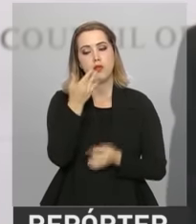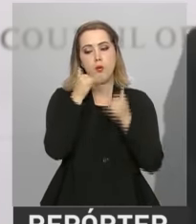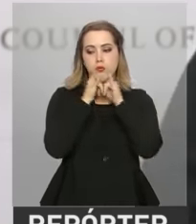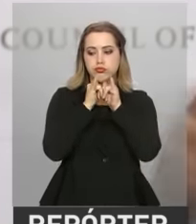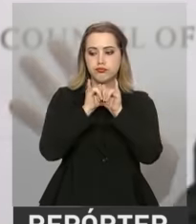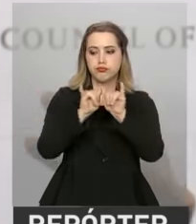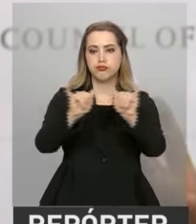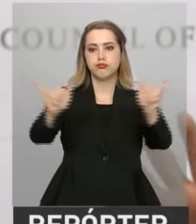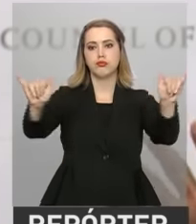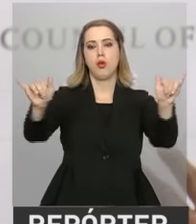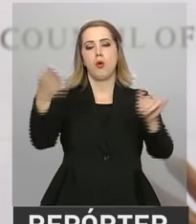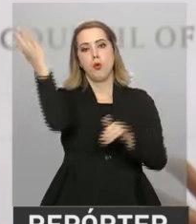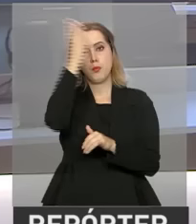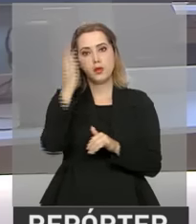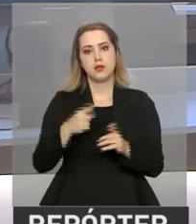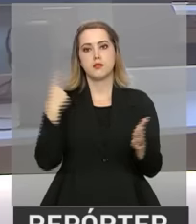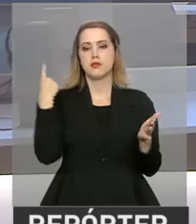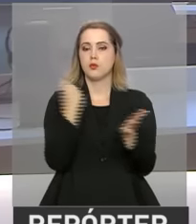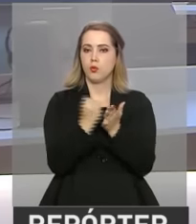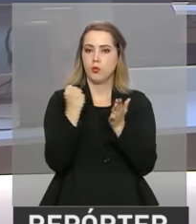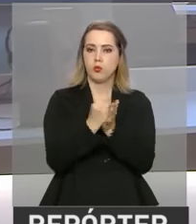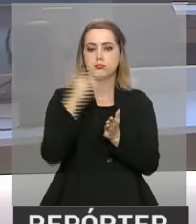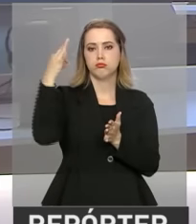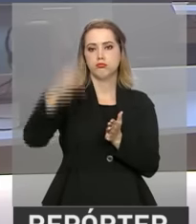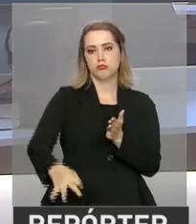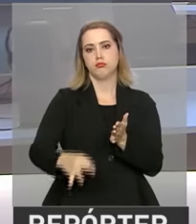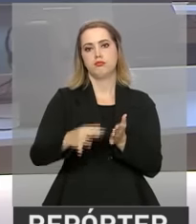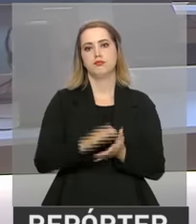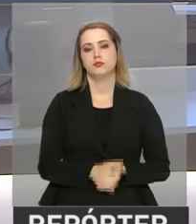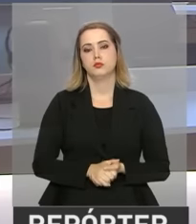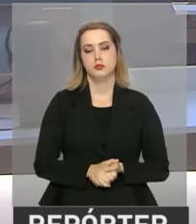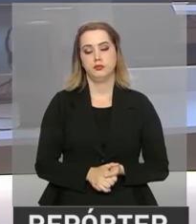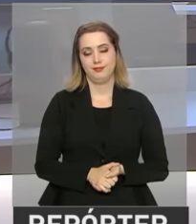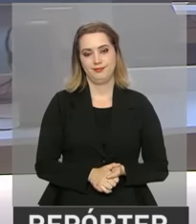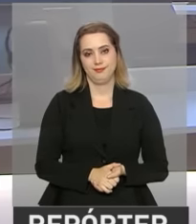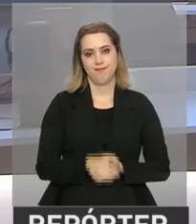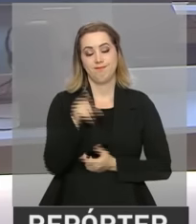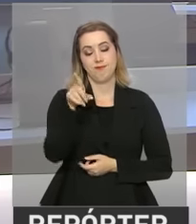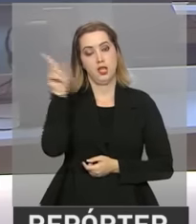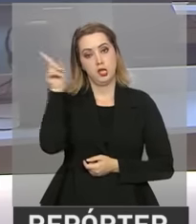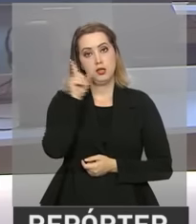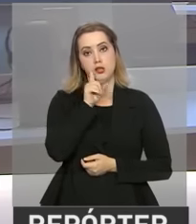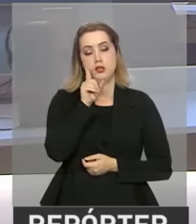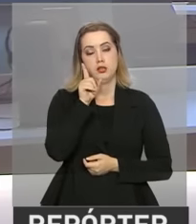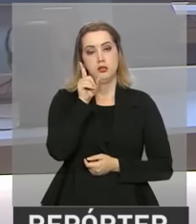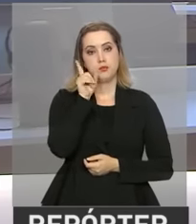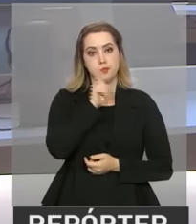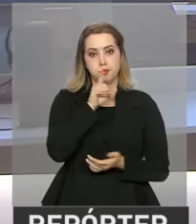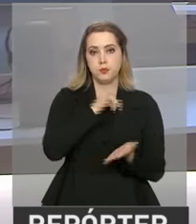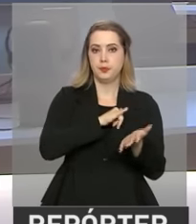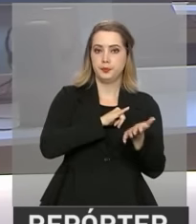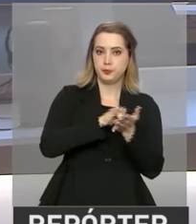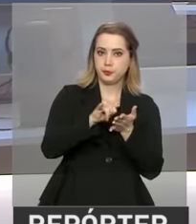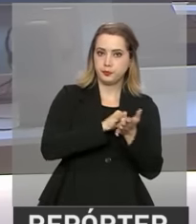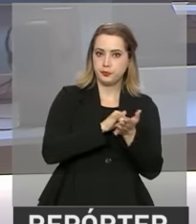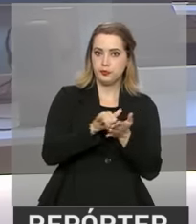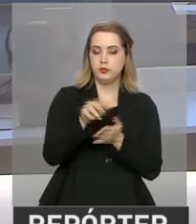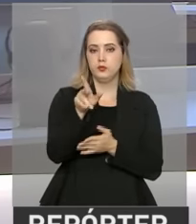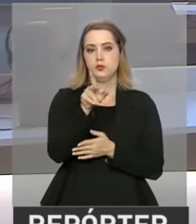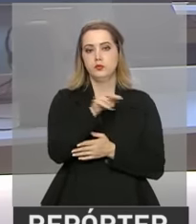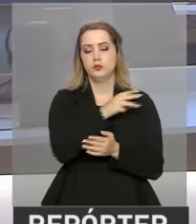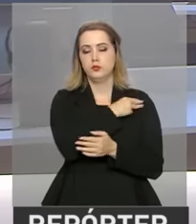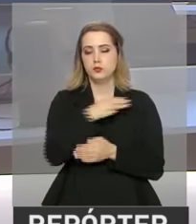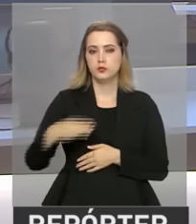o que for contratado será cumprido. Também em Nova York, o ministro da Fazenda, Henrique Meirelles, falou sobre a expectativa